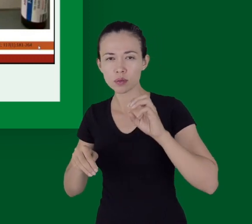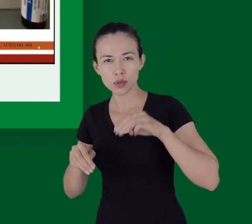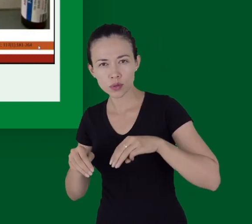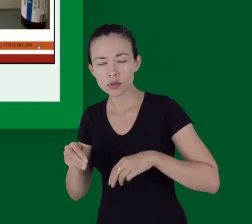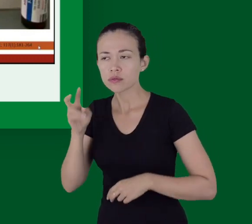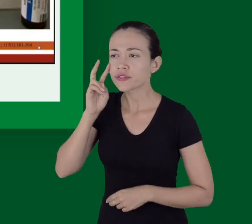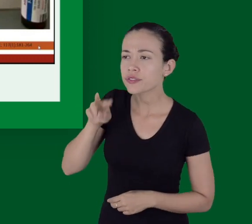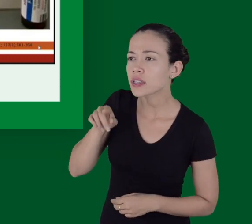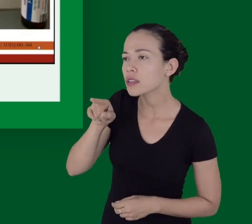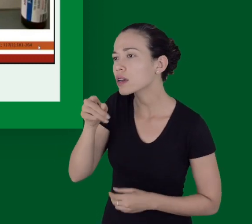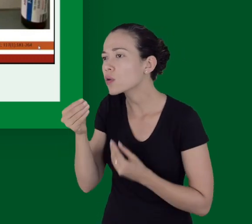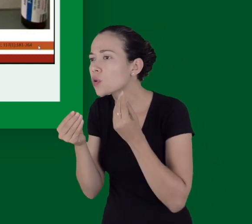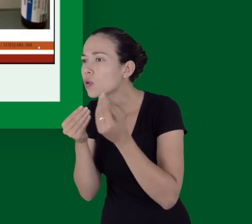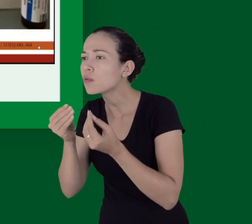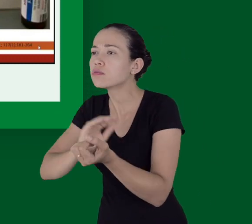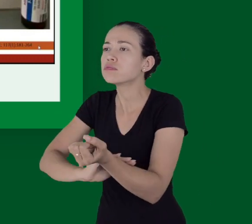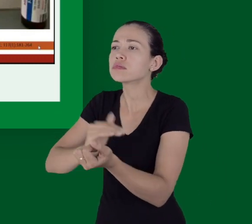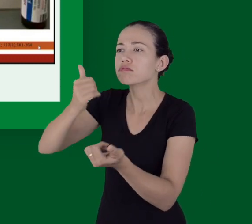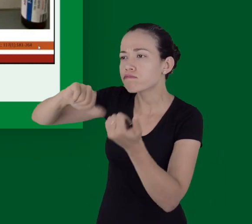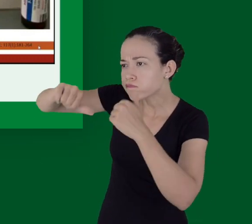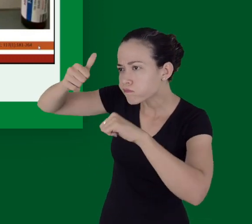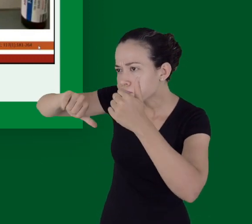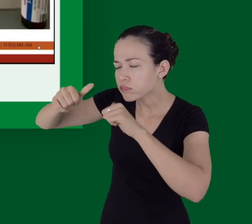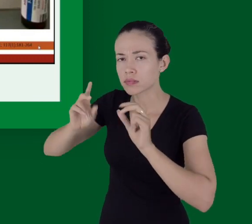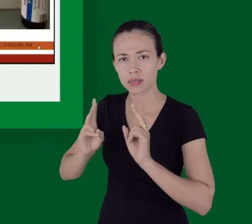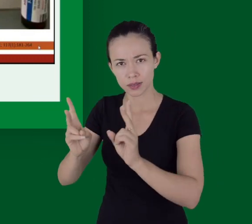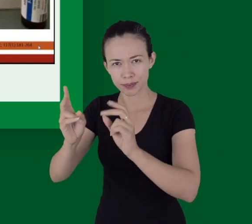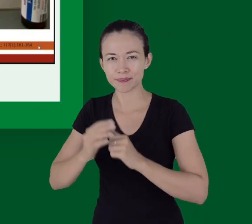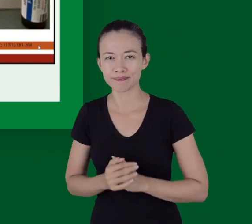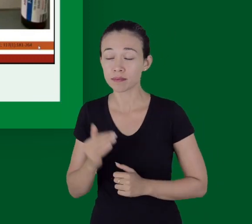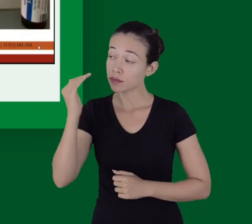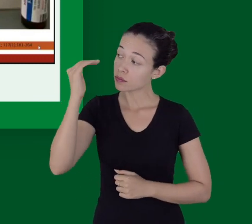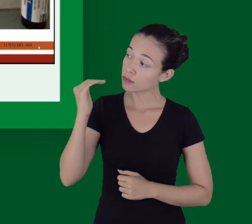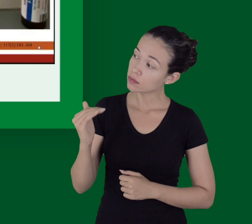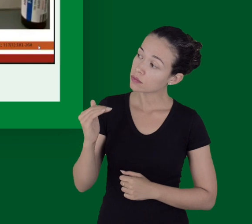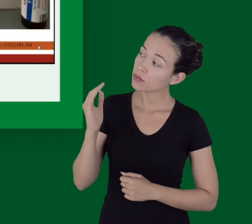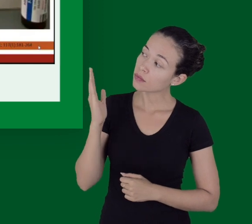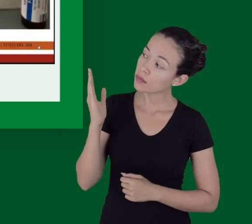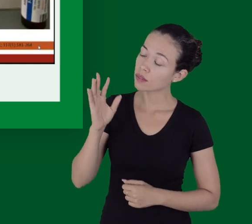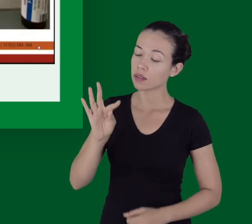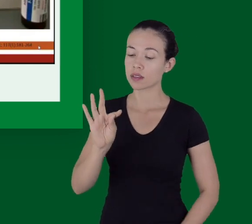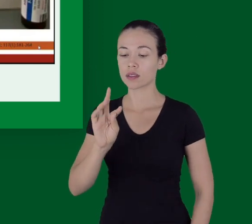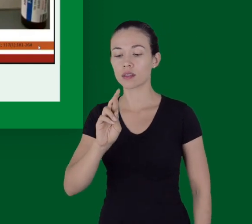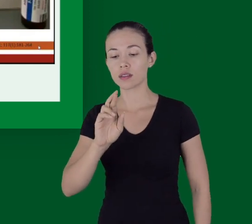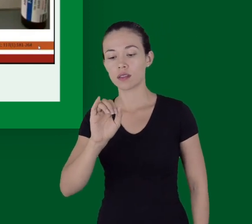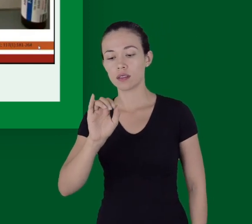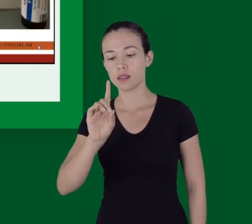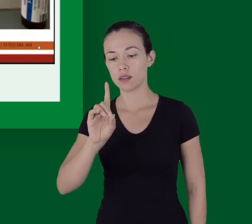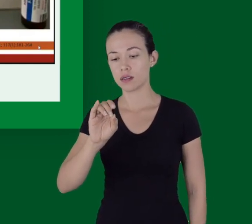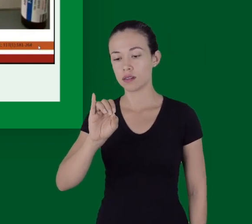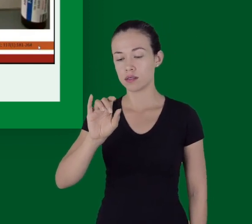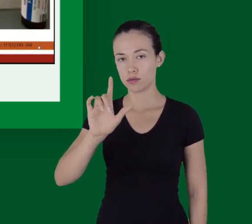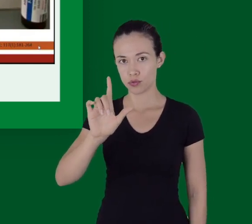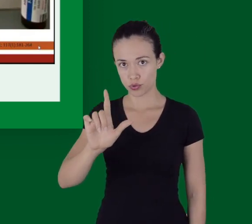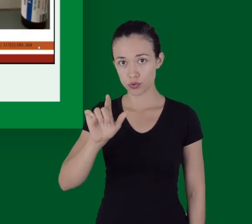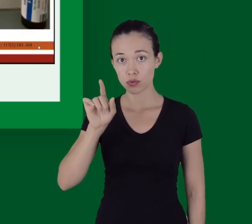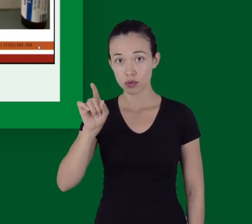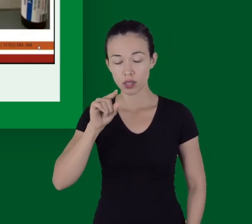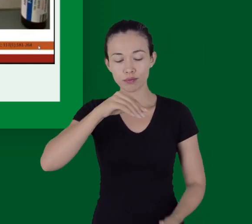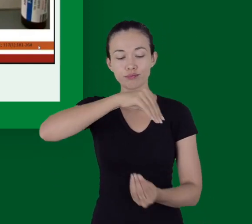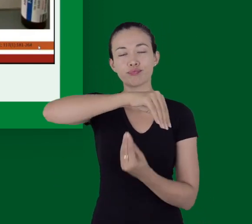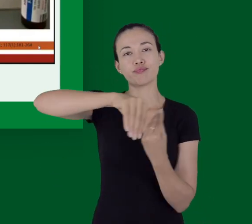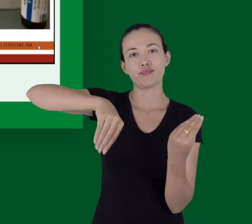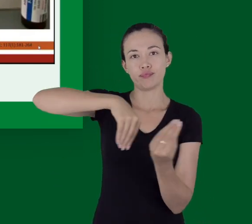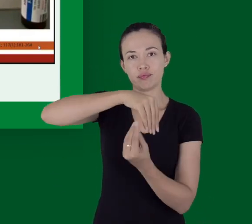tá? Uma dose máxima de 15. E o tridil, a gente tem que diluir e colocar em bomba, né? Principalmente se tiver